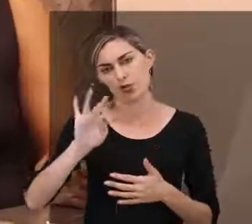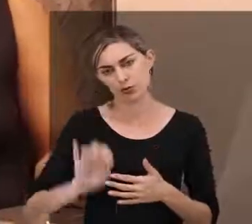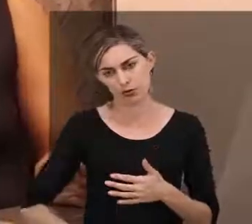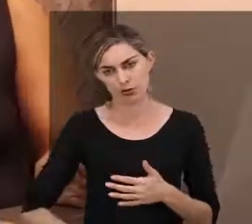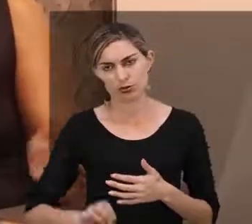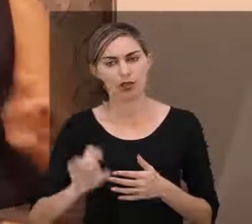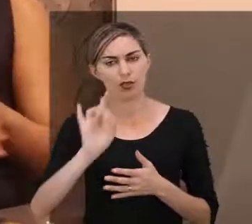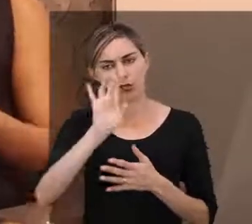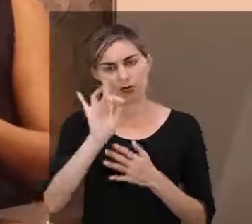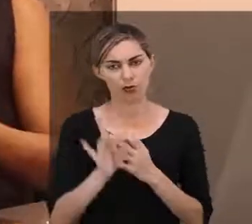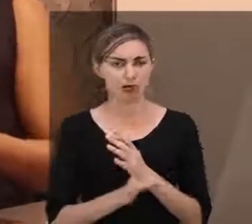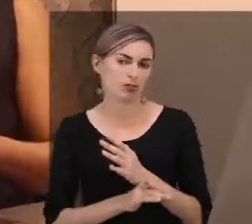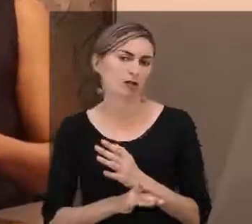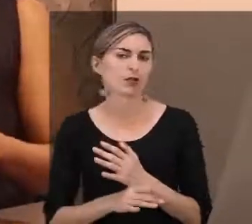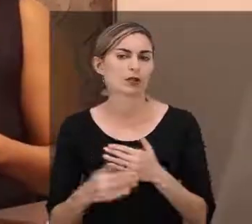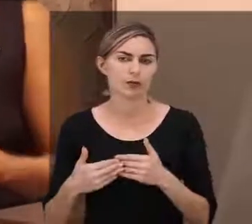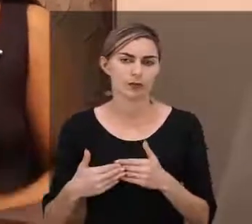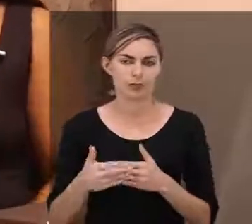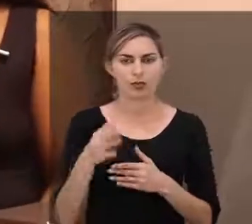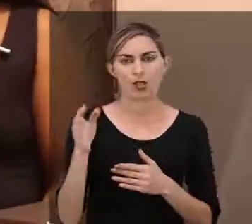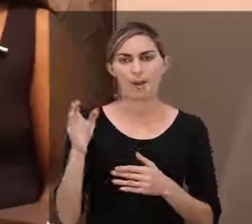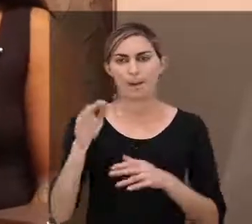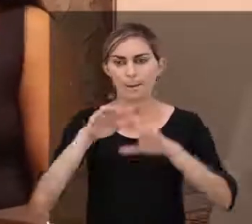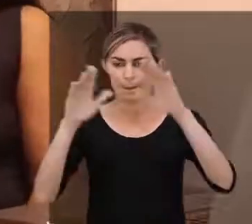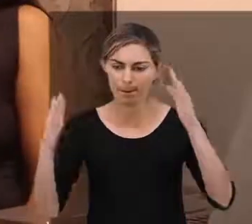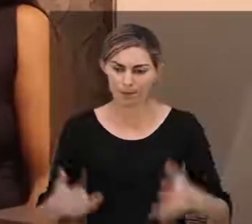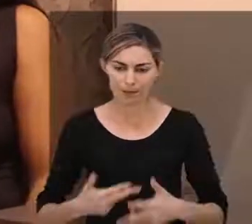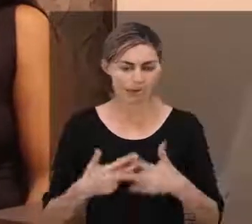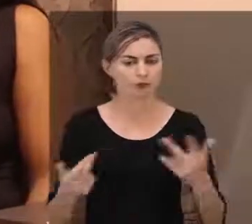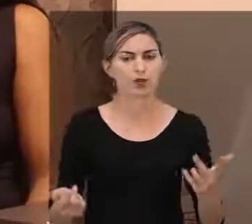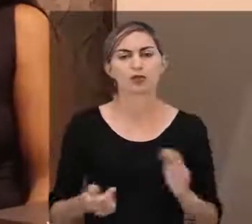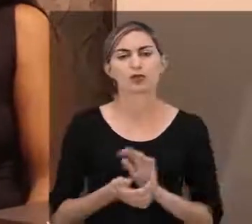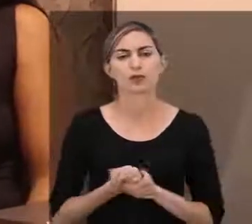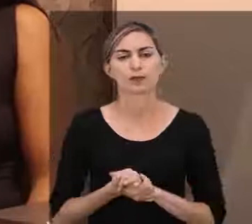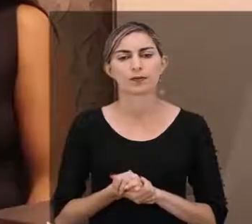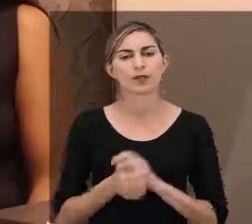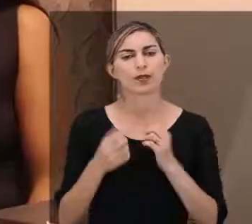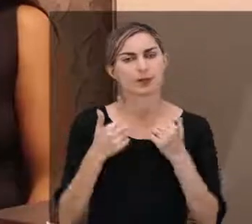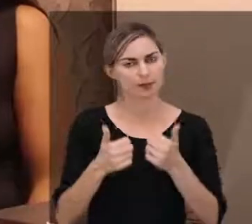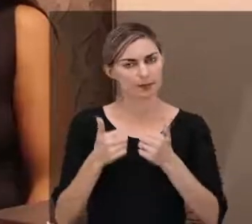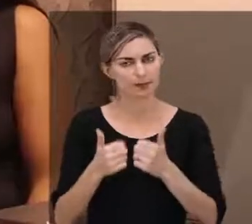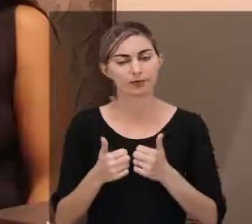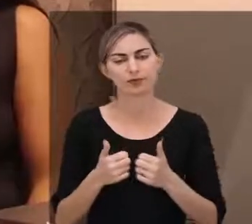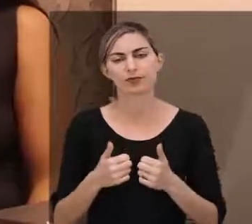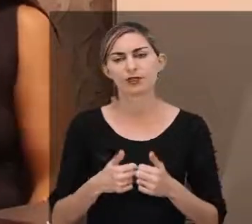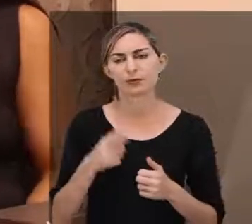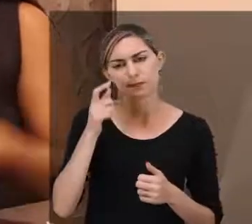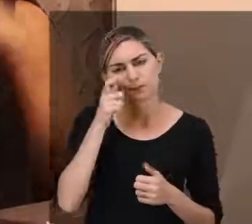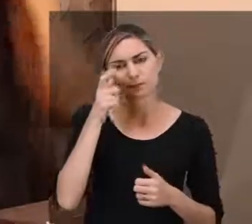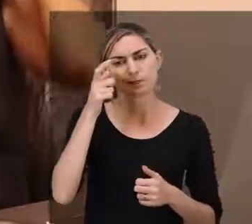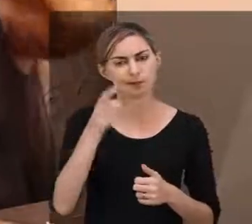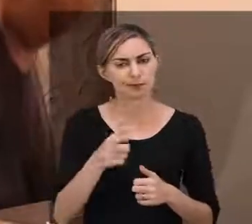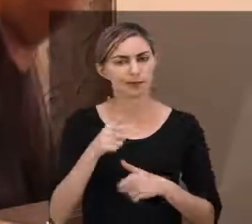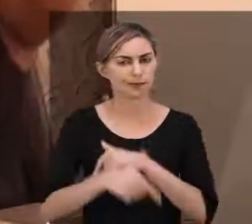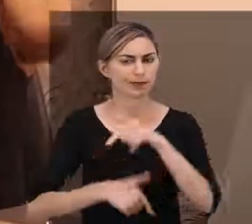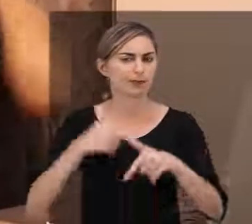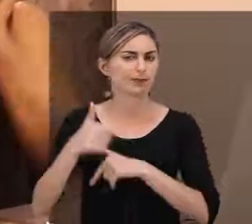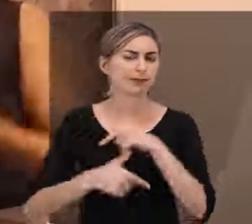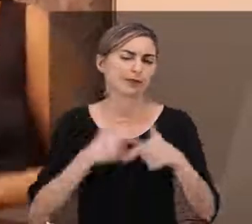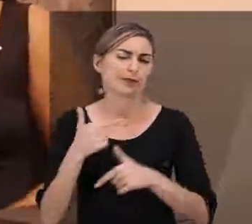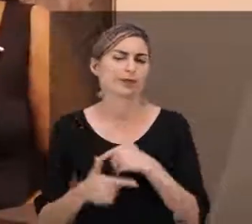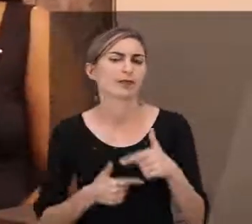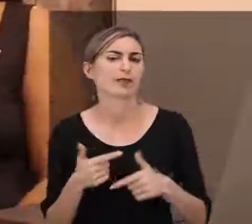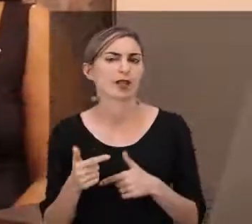e o detalhamento, que é a parte de mobiliário. Muito bem, Sara. Um aspecto interessante, a gente trabalha muito